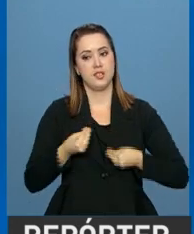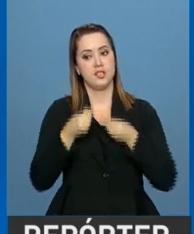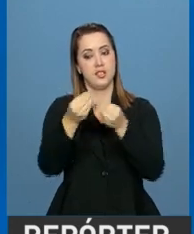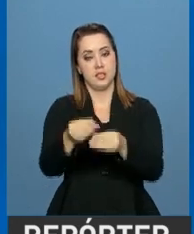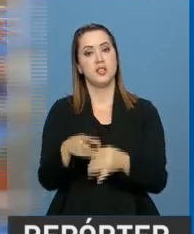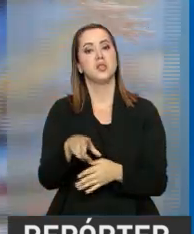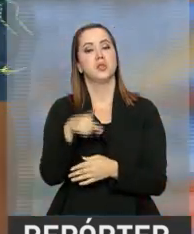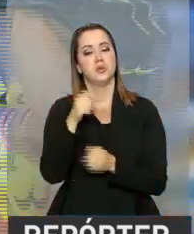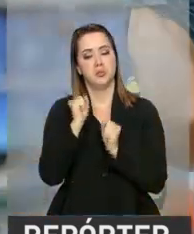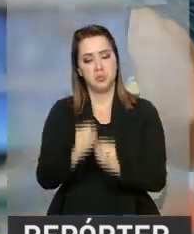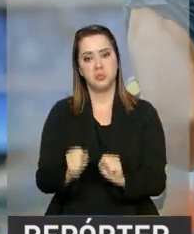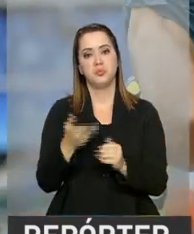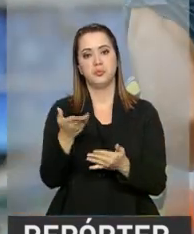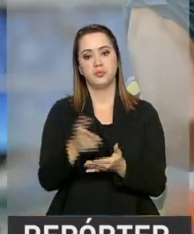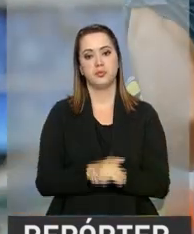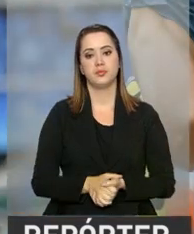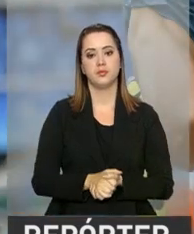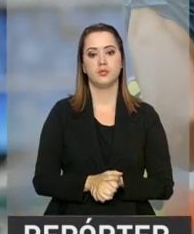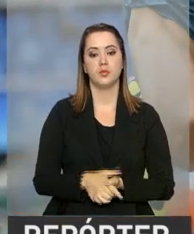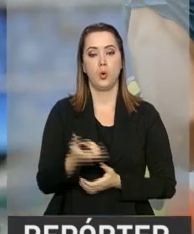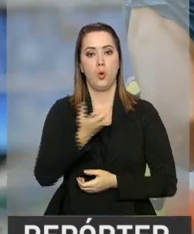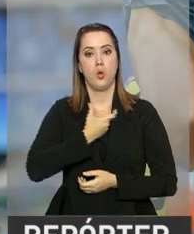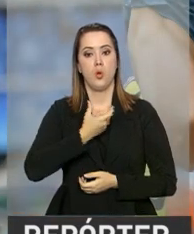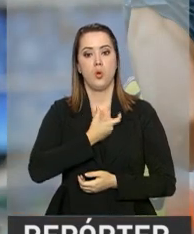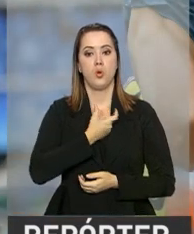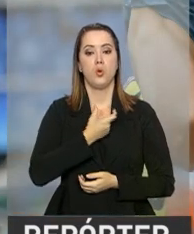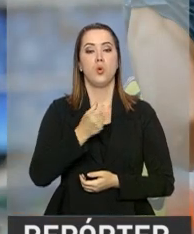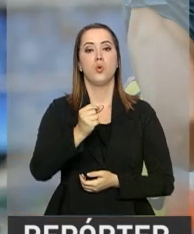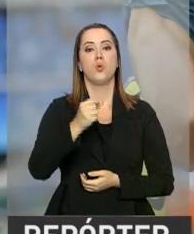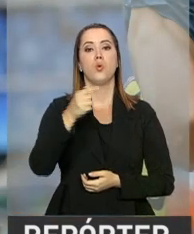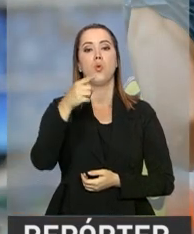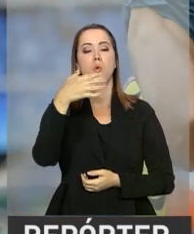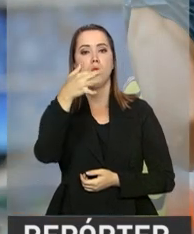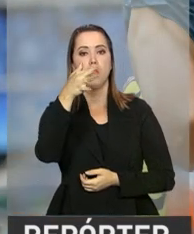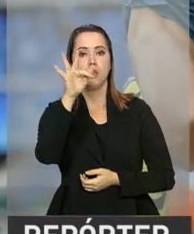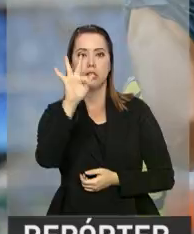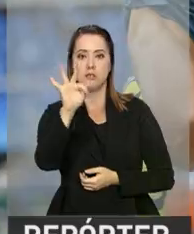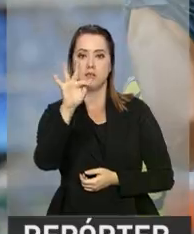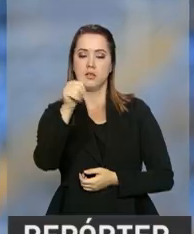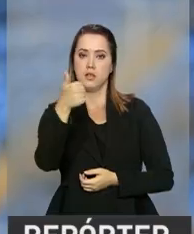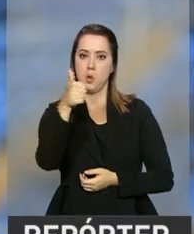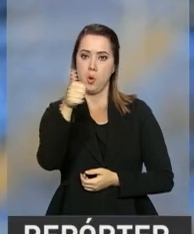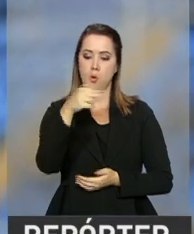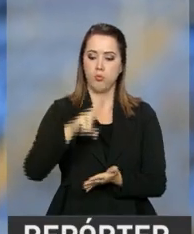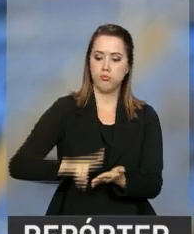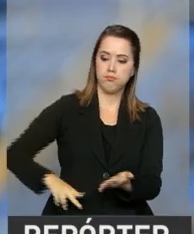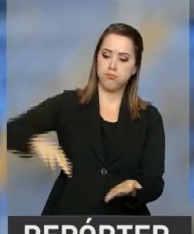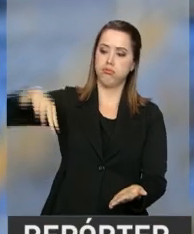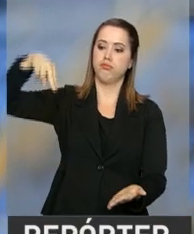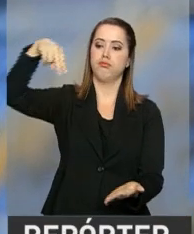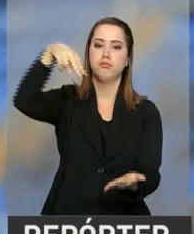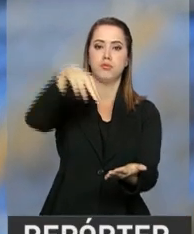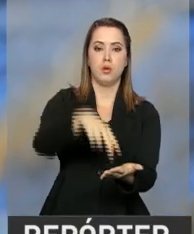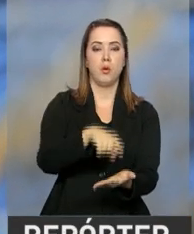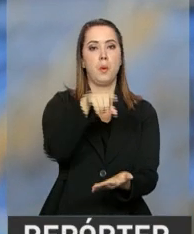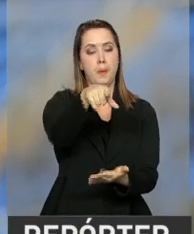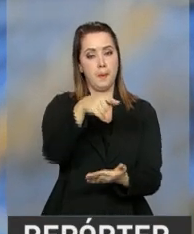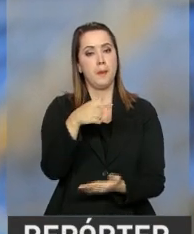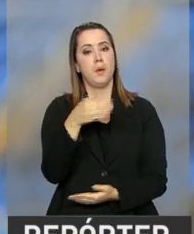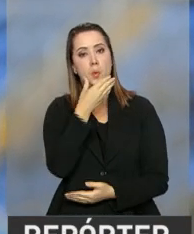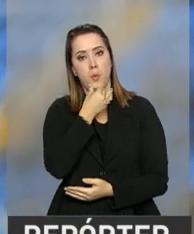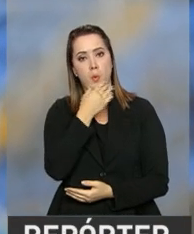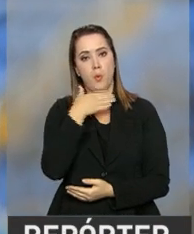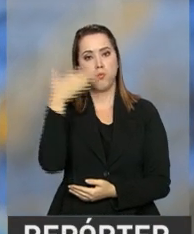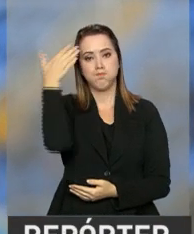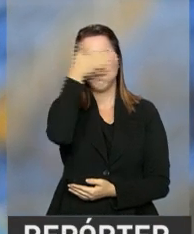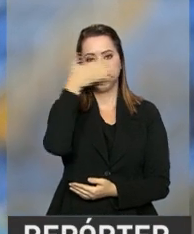um voto de confiança a medalha de ouro veio da classe T11 no salto em distância Ricardo que é completamente cego